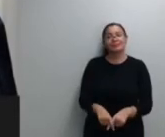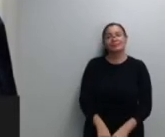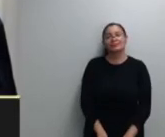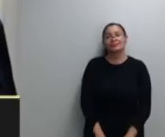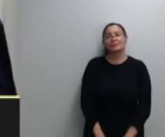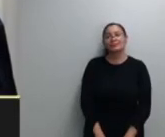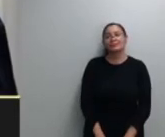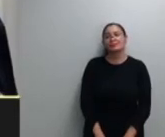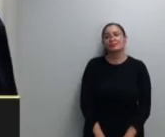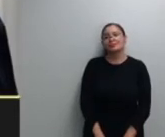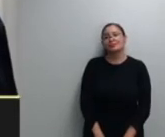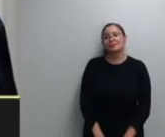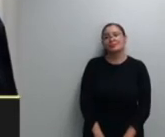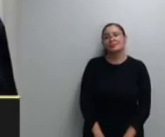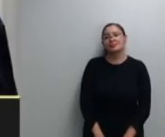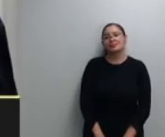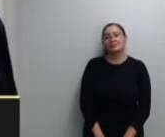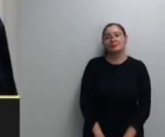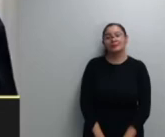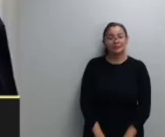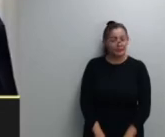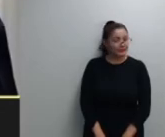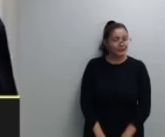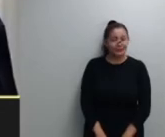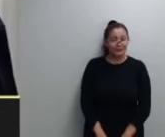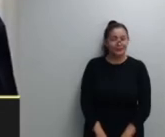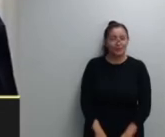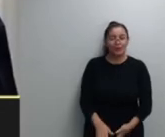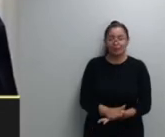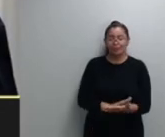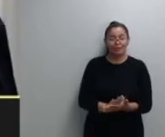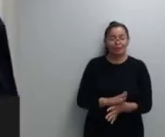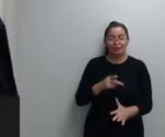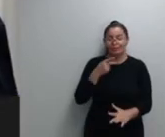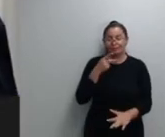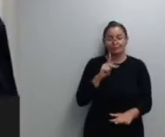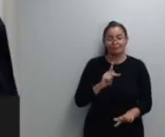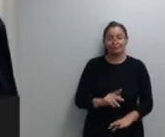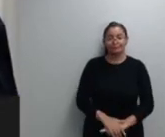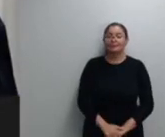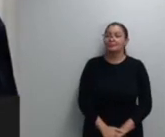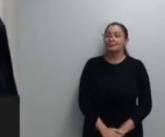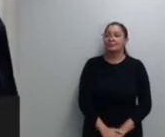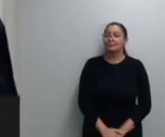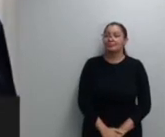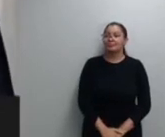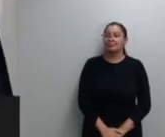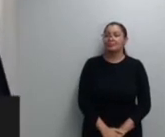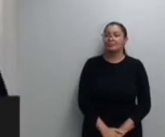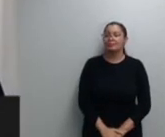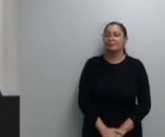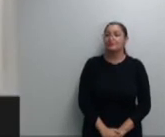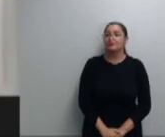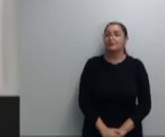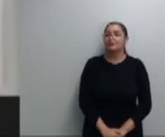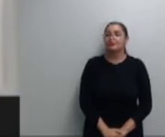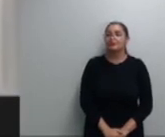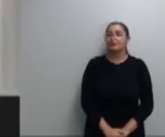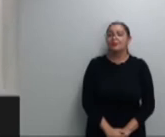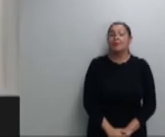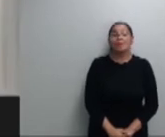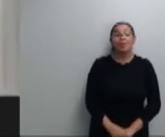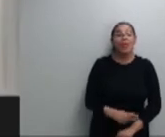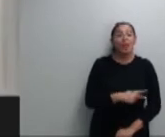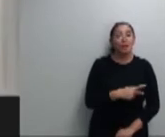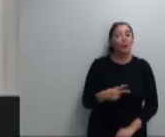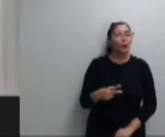Não, presidente. Nada a falar. Pois não. Pois não. Então, senhor presidente, eu confesso